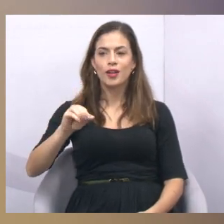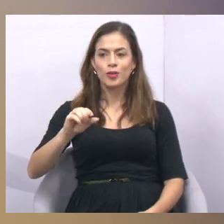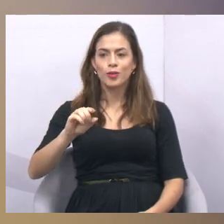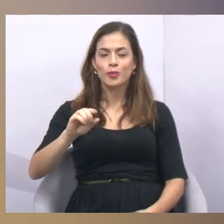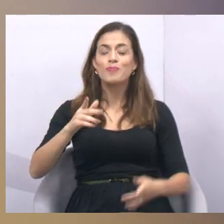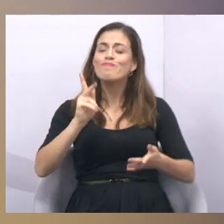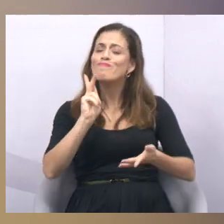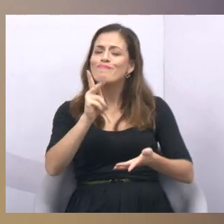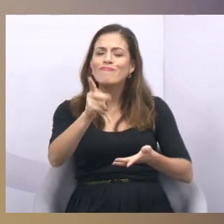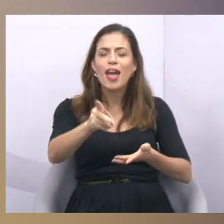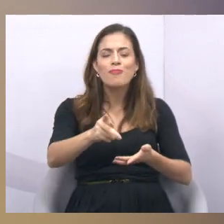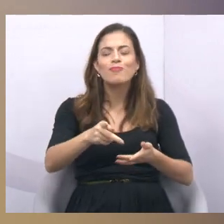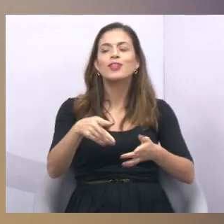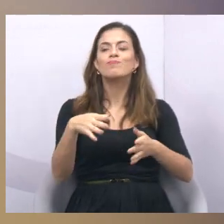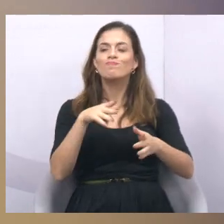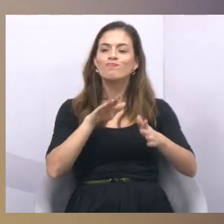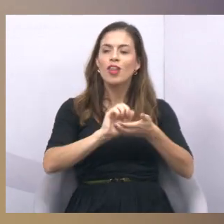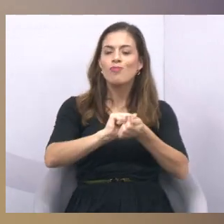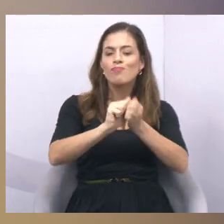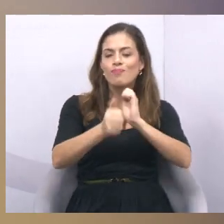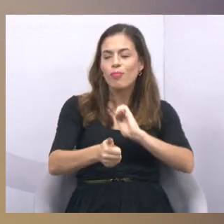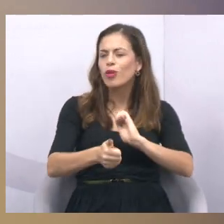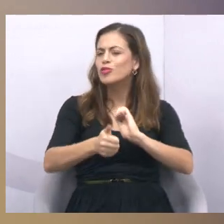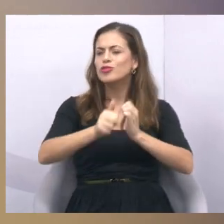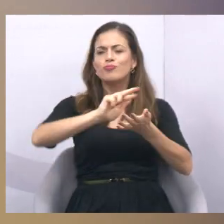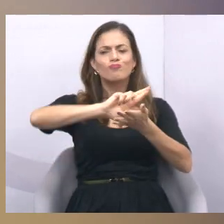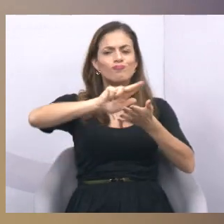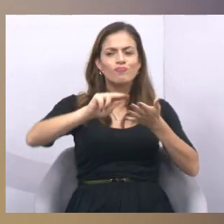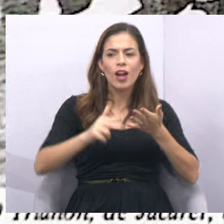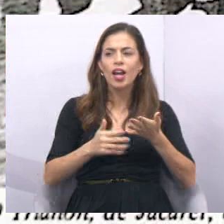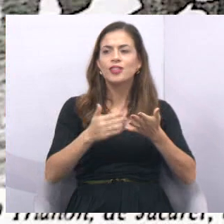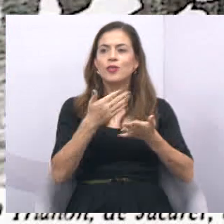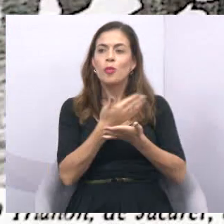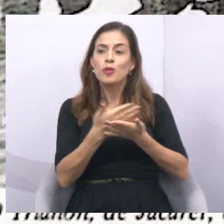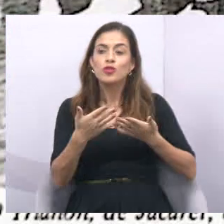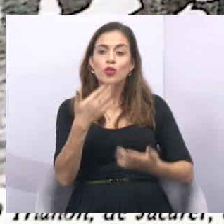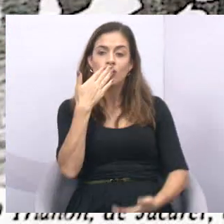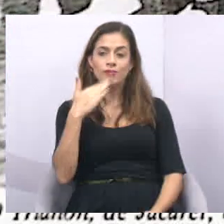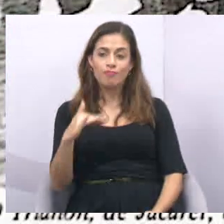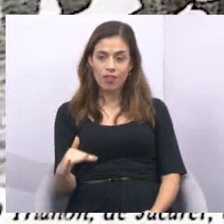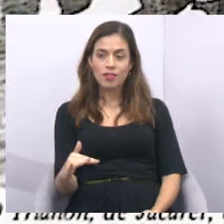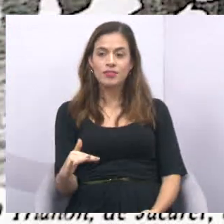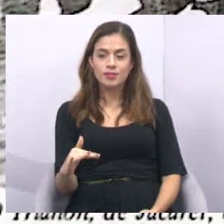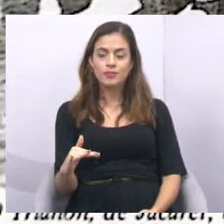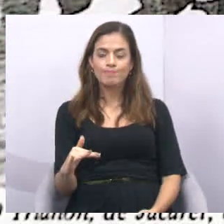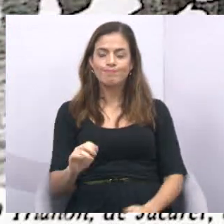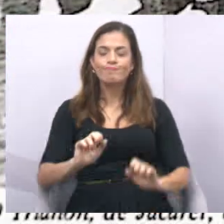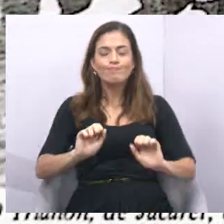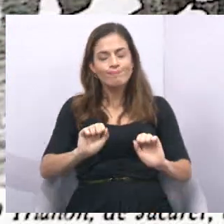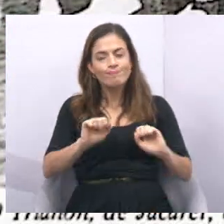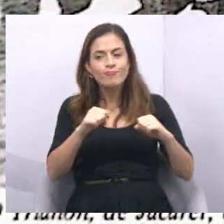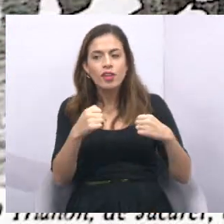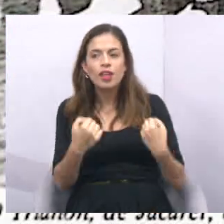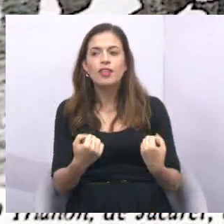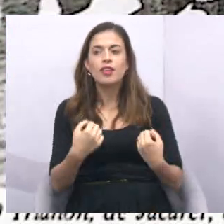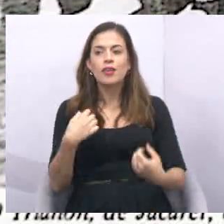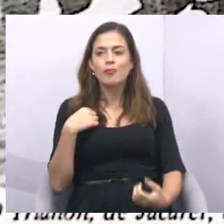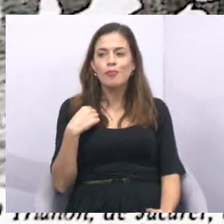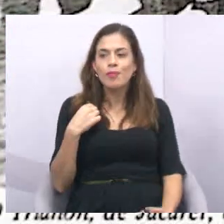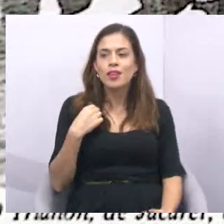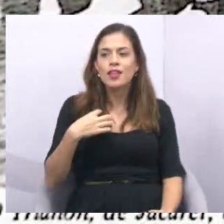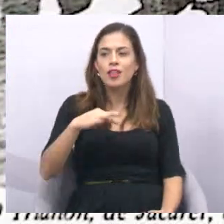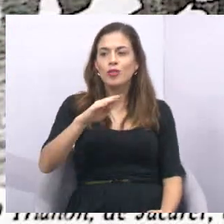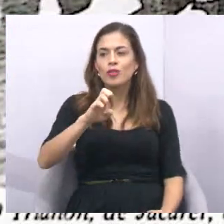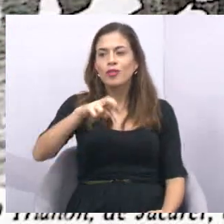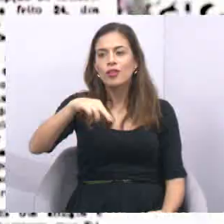desde sempre, ainda na infância nos anos 50. Defendeu, por exemplo, as camisas do Tênis